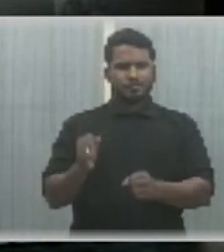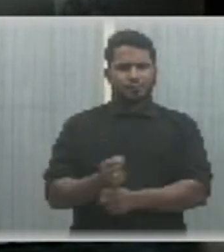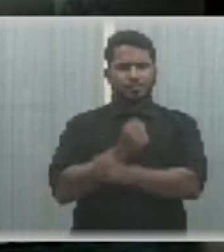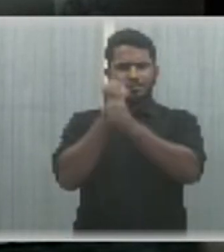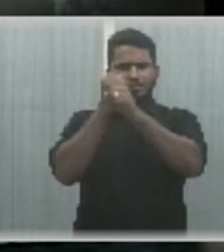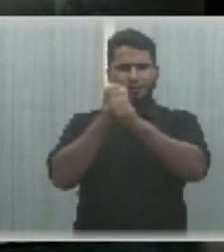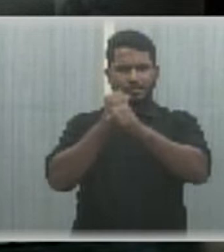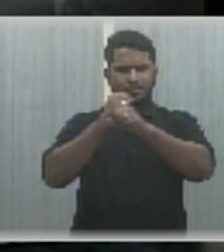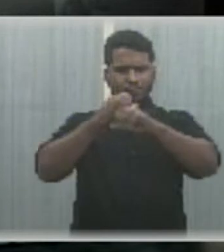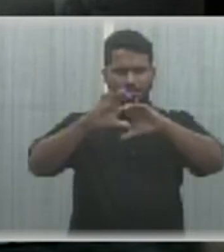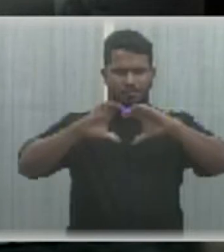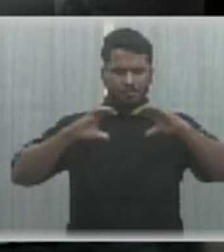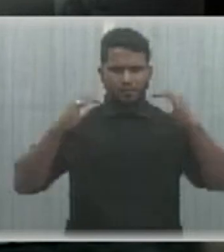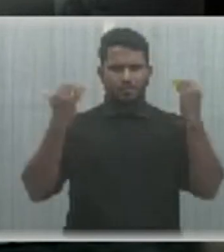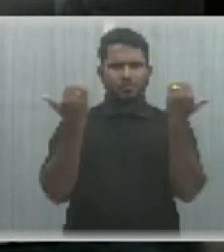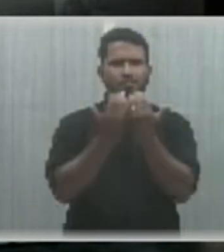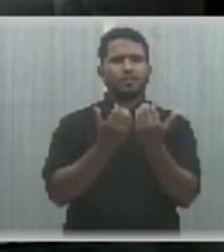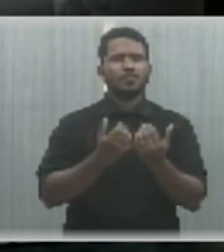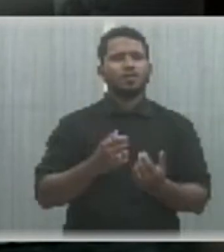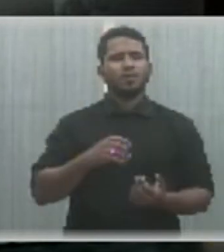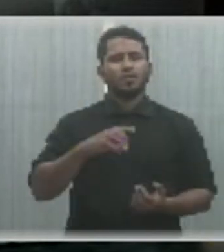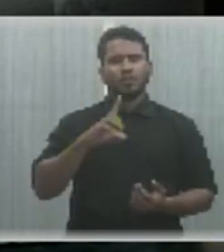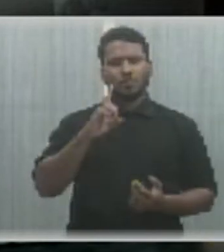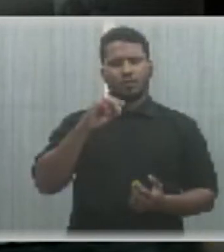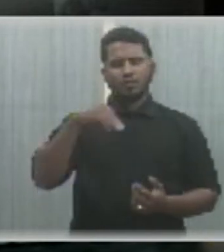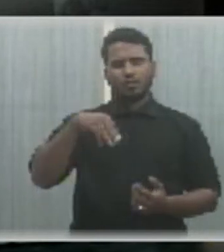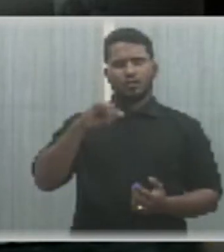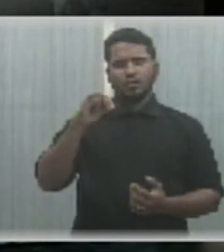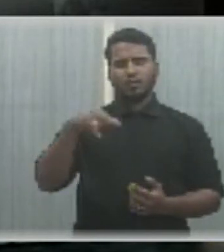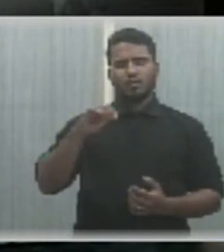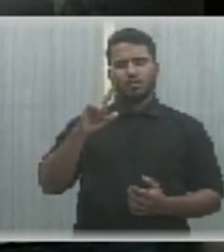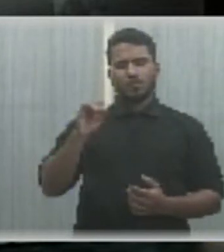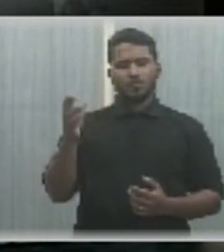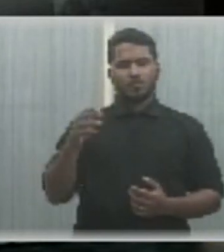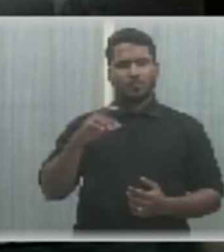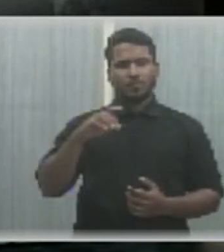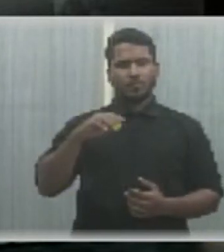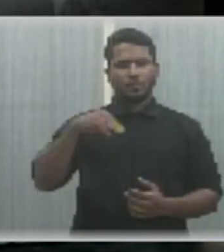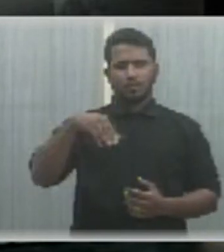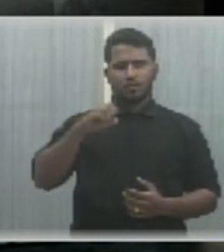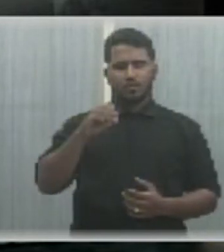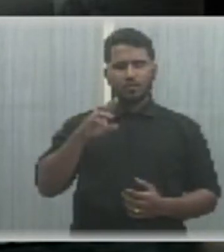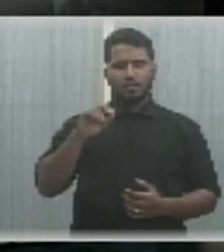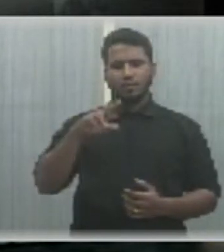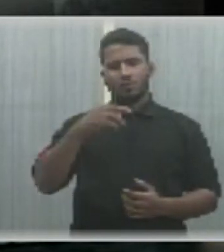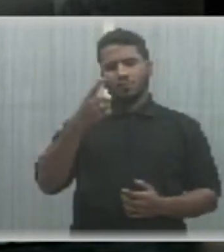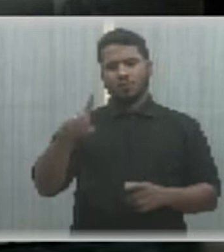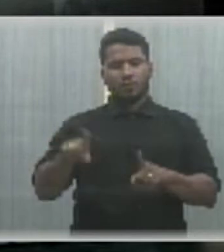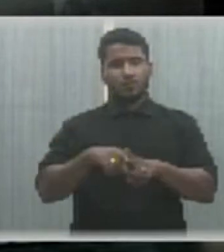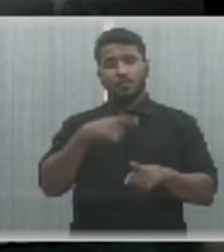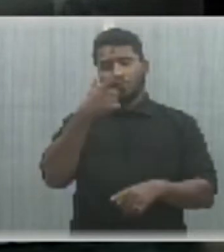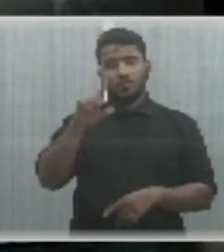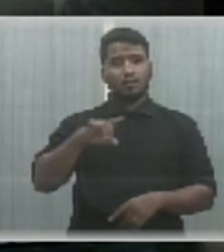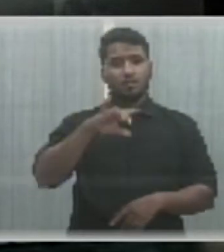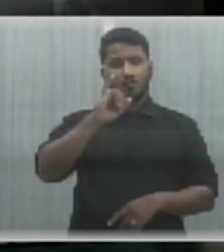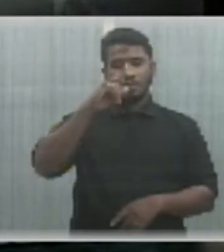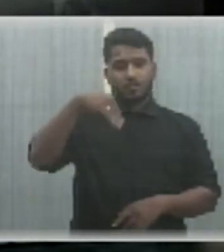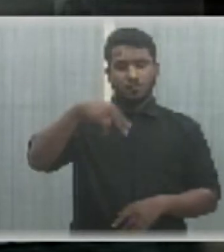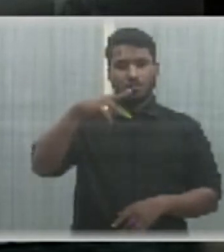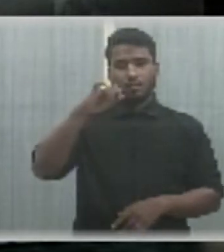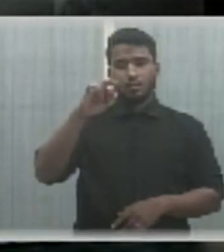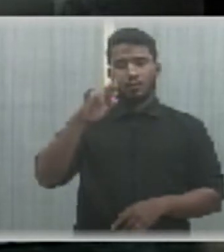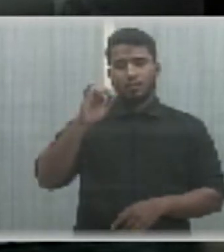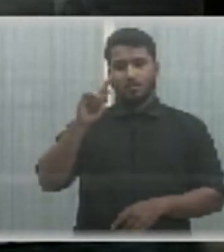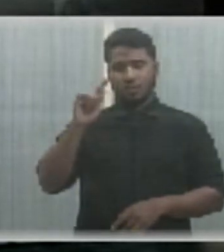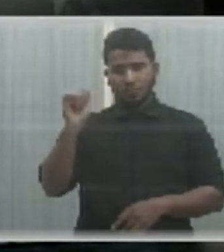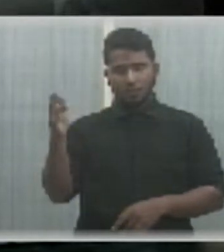no município de Domingos Mourão, também no município de Ipiranga do Piauí, e a reforma de um